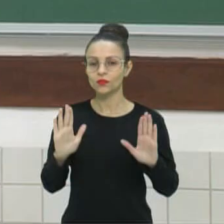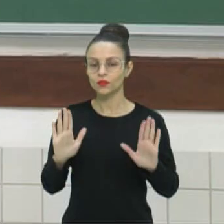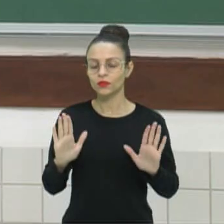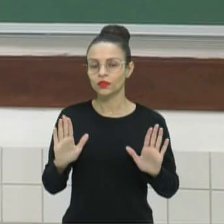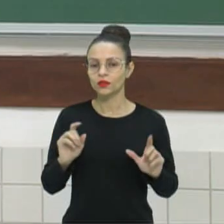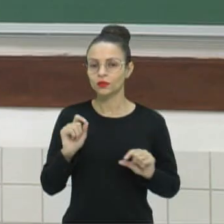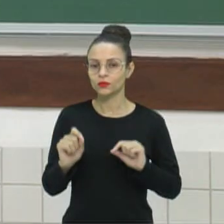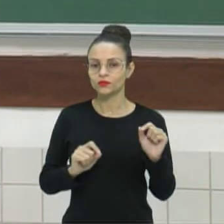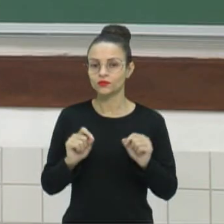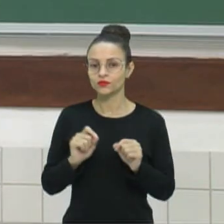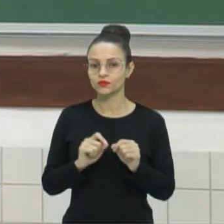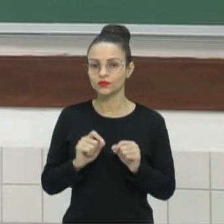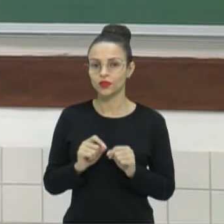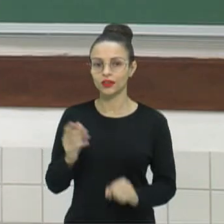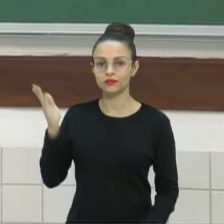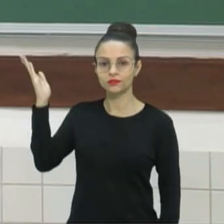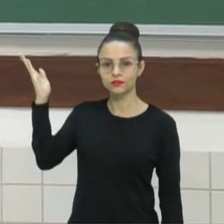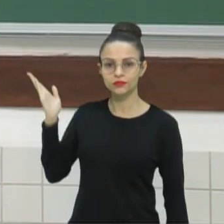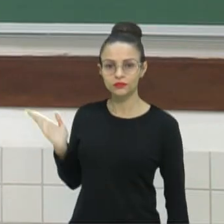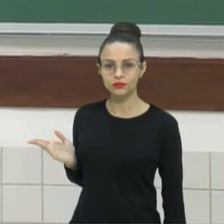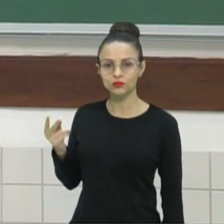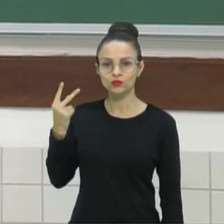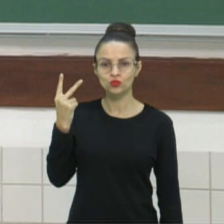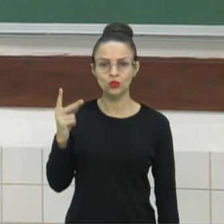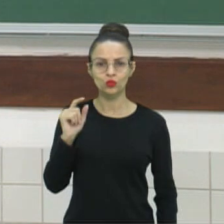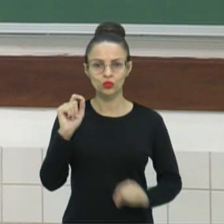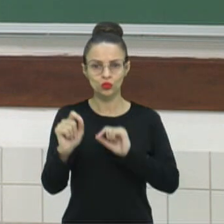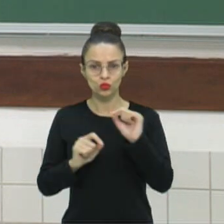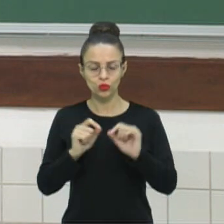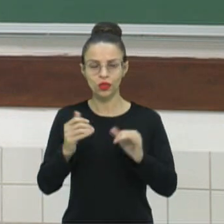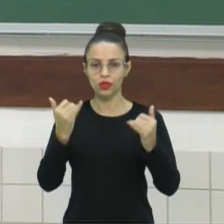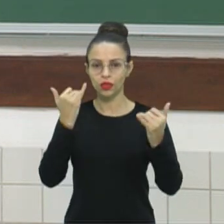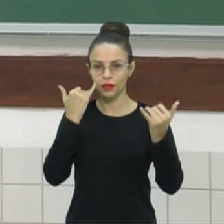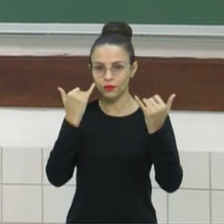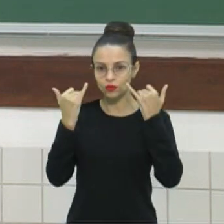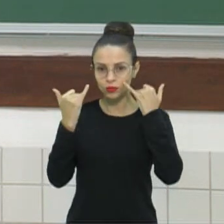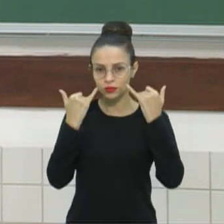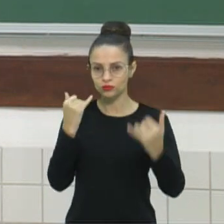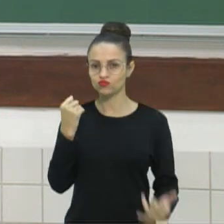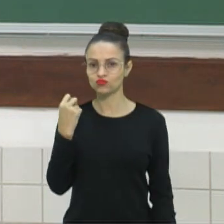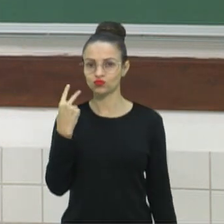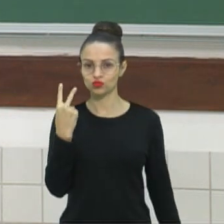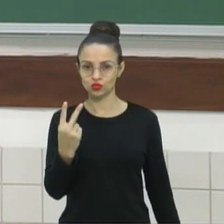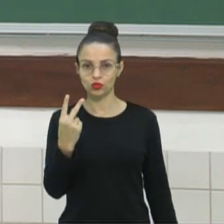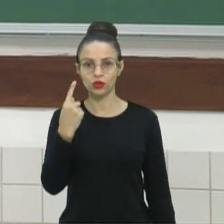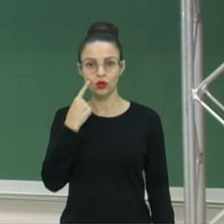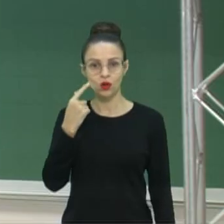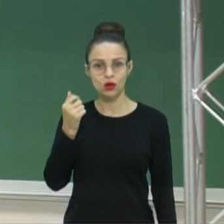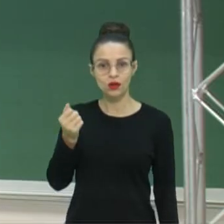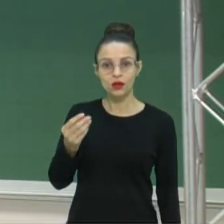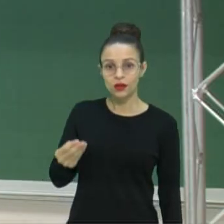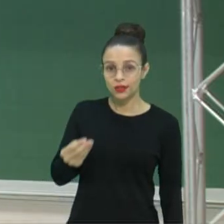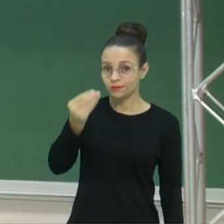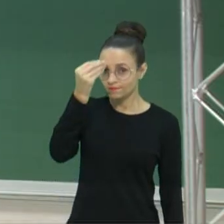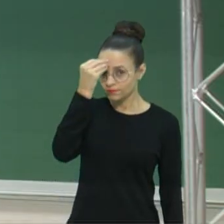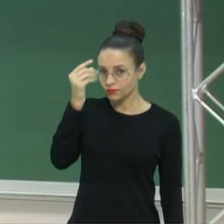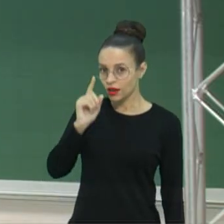O que que eu faço com esses dois dados aqui, certo? Com essas duas informações que eu tenho, né? Vejam, guarde esses dois